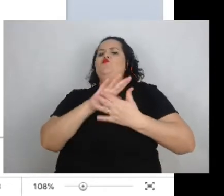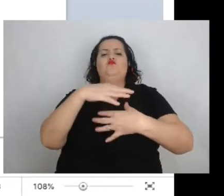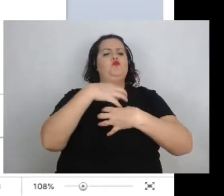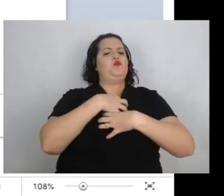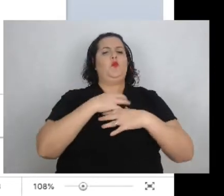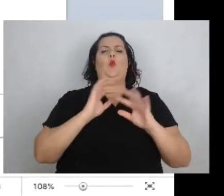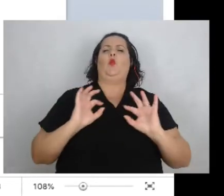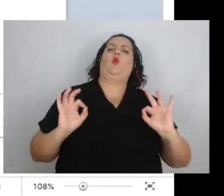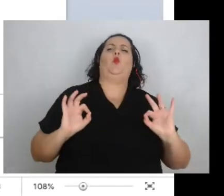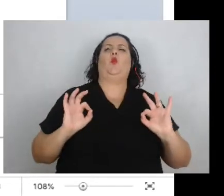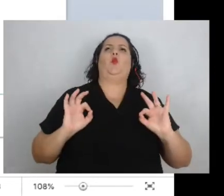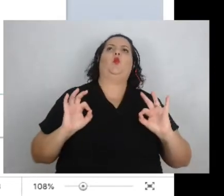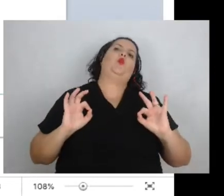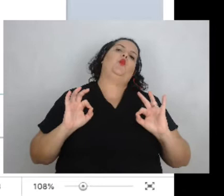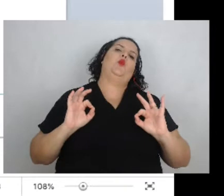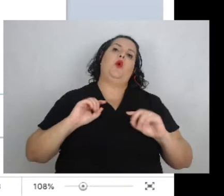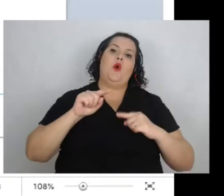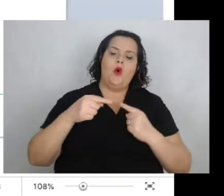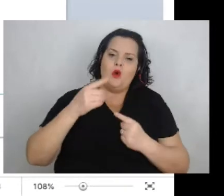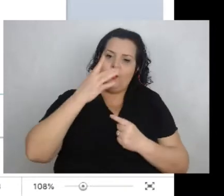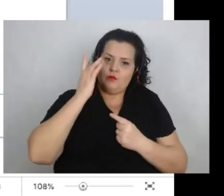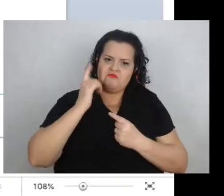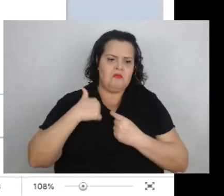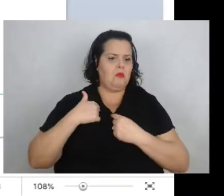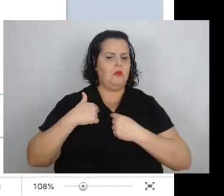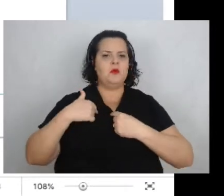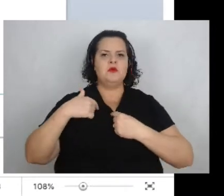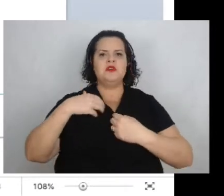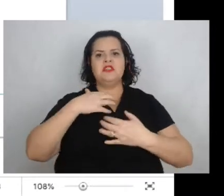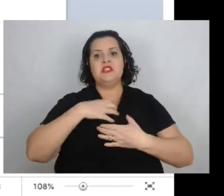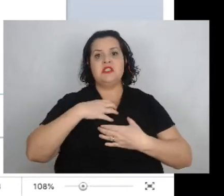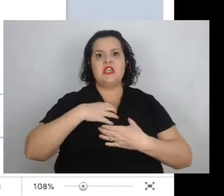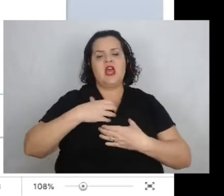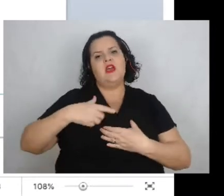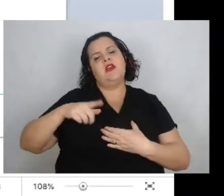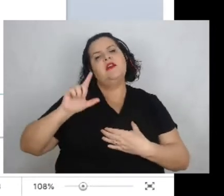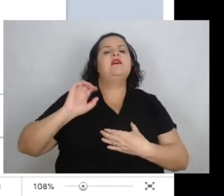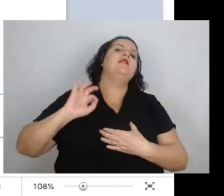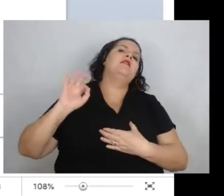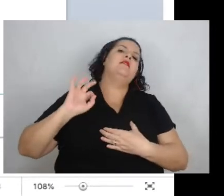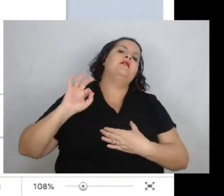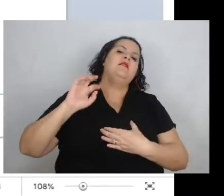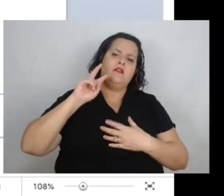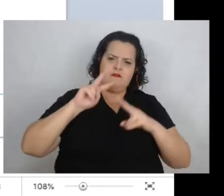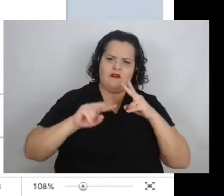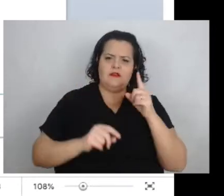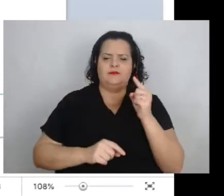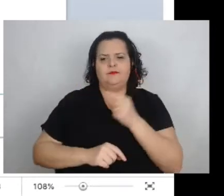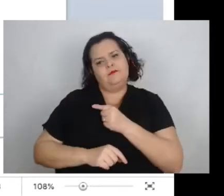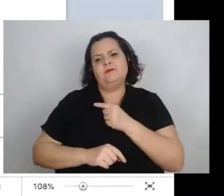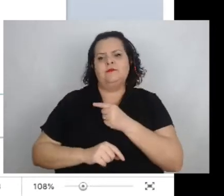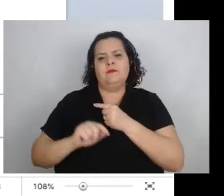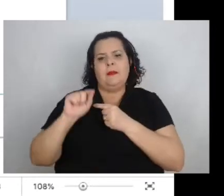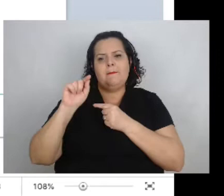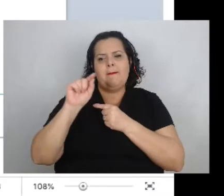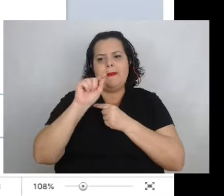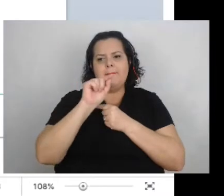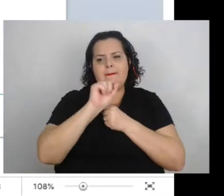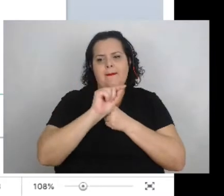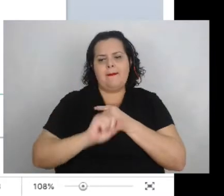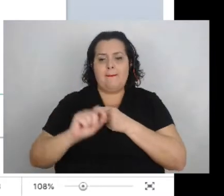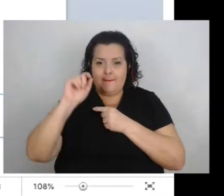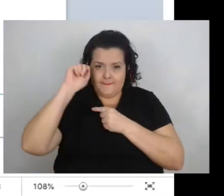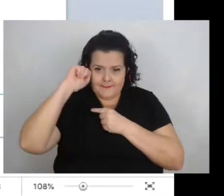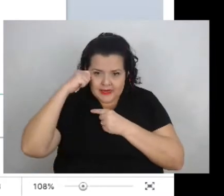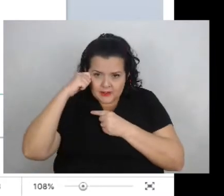pacientes assintomáticos. E aqui o que vocês estão vendo em pontinhos pretos são pacientes com cultura positiva. Aqui vocês